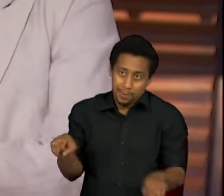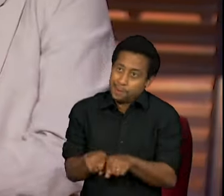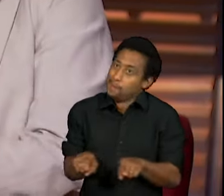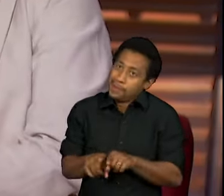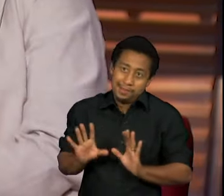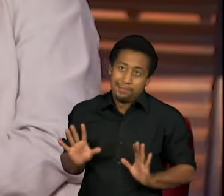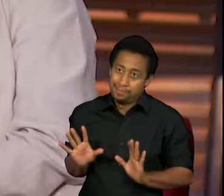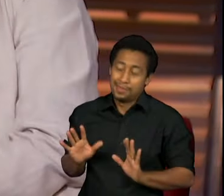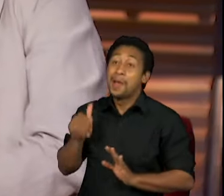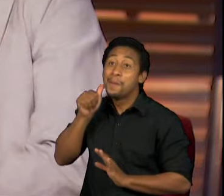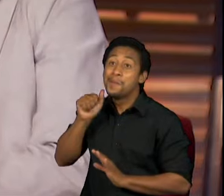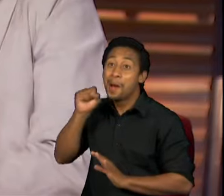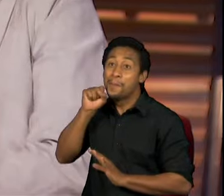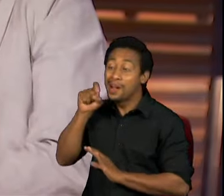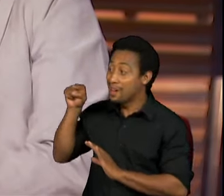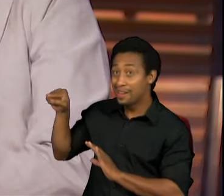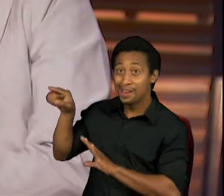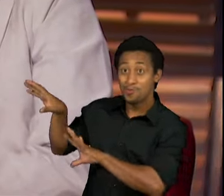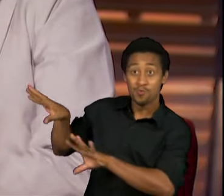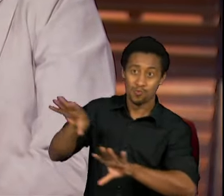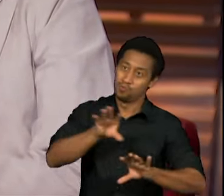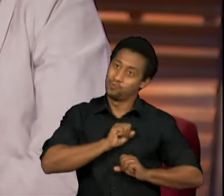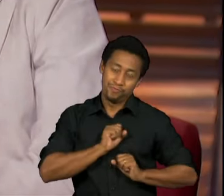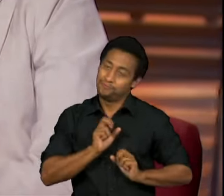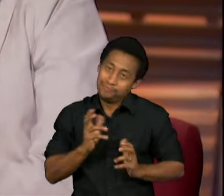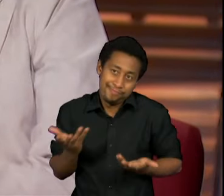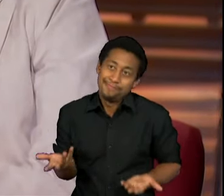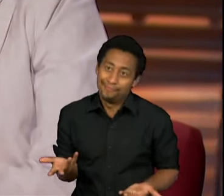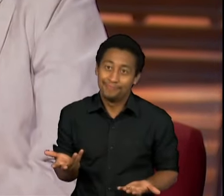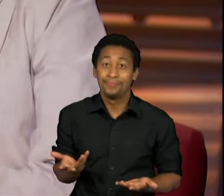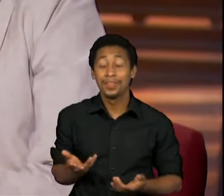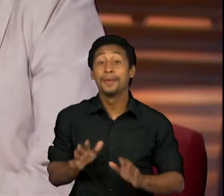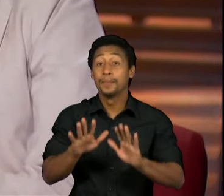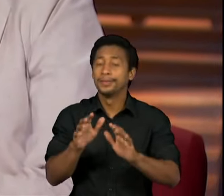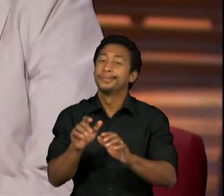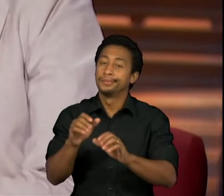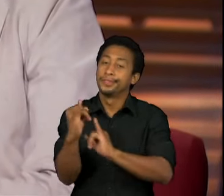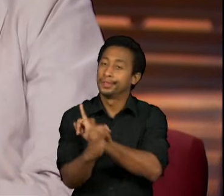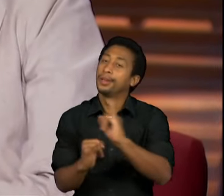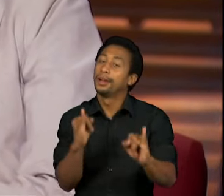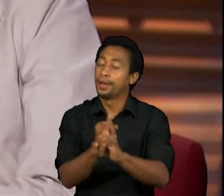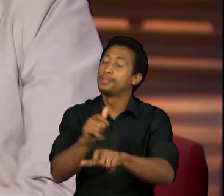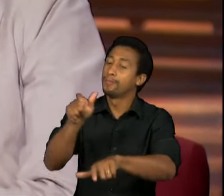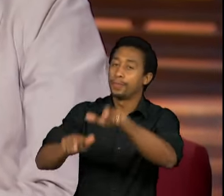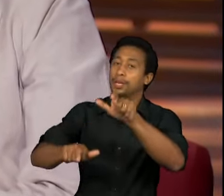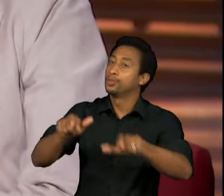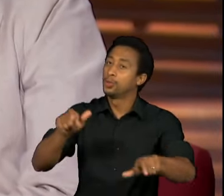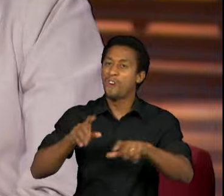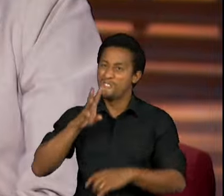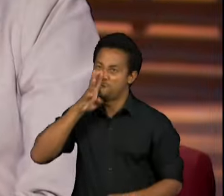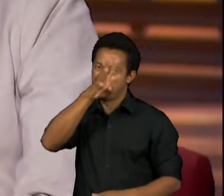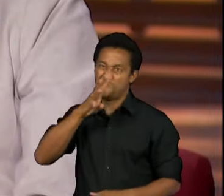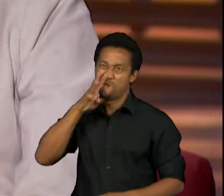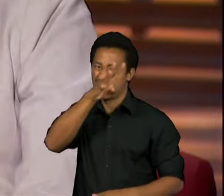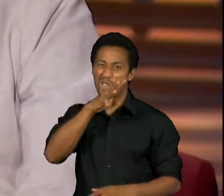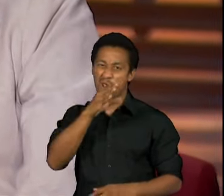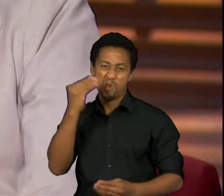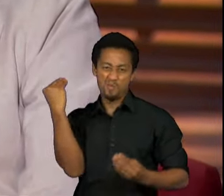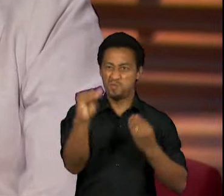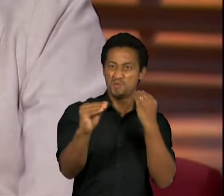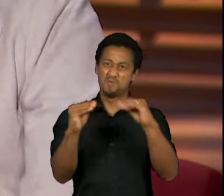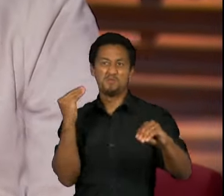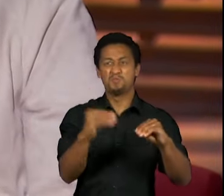olha algumas pessoas na internet ficou muito sem noção e elas se você não corresponde aquelas acha que você que